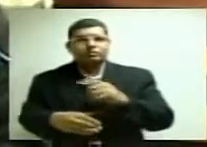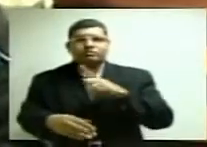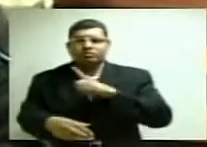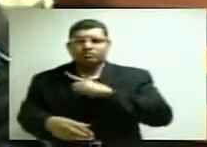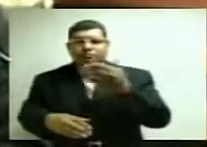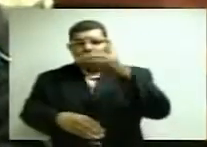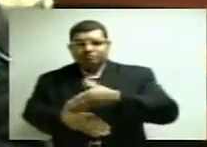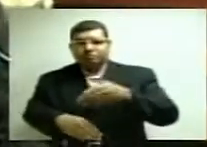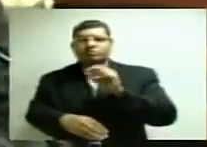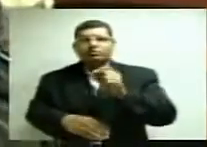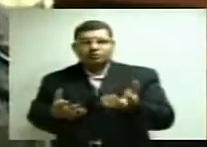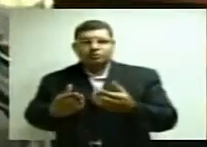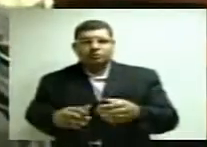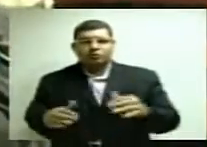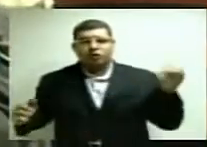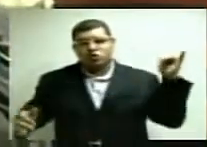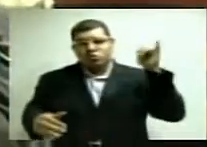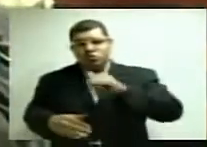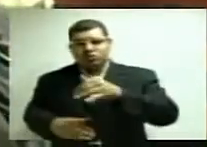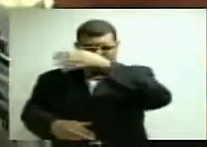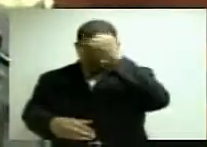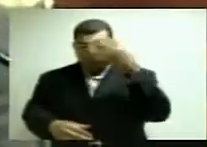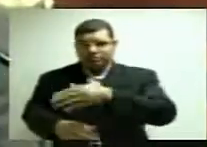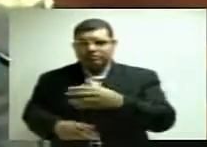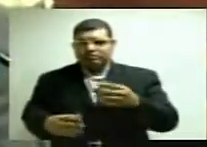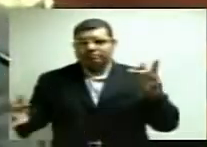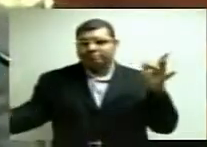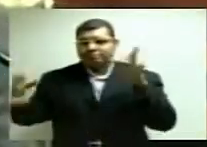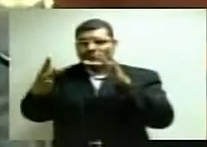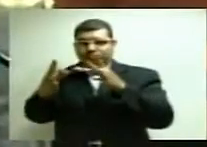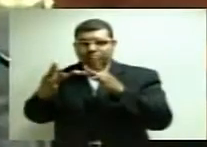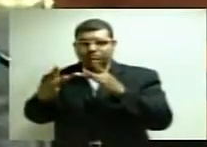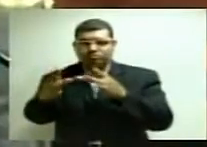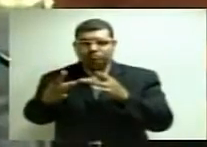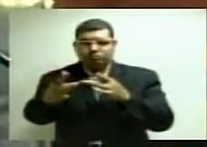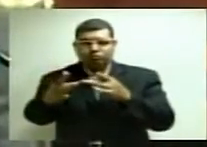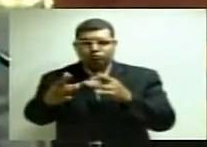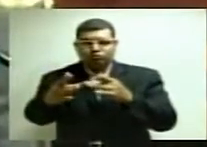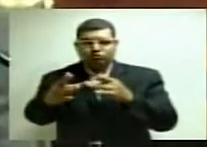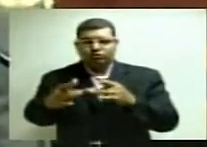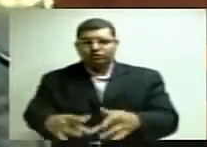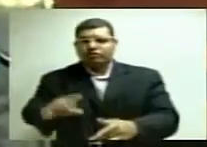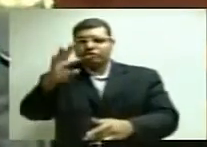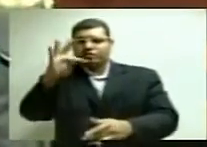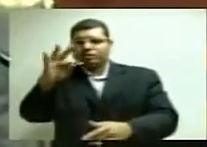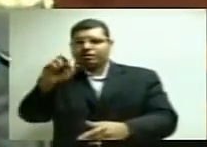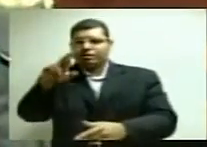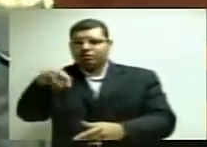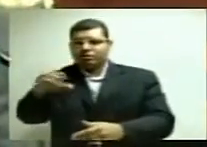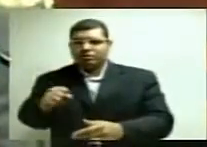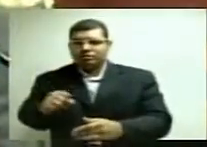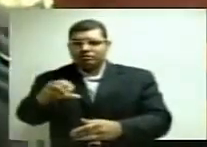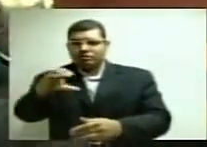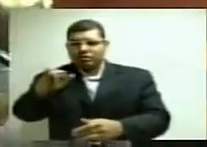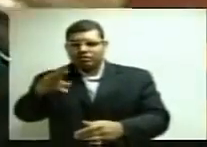há recurso para que o aeroporto da cidade de Manaus seja interligado pelo Tarumã, passando ali do